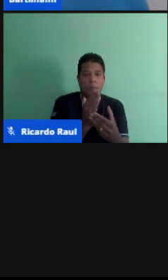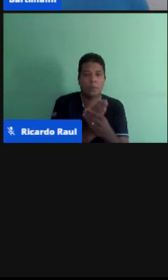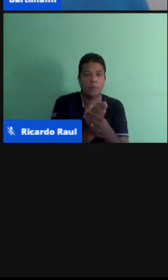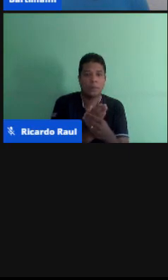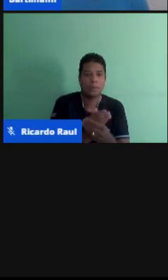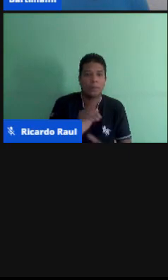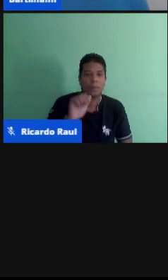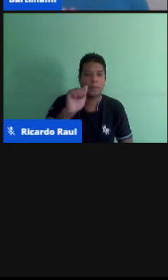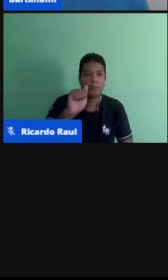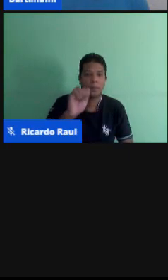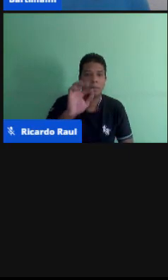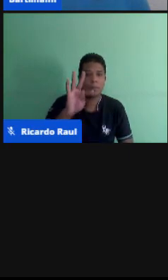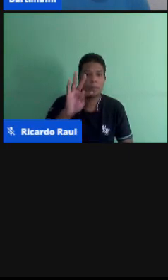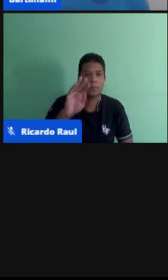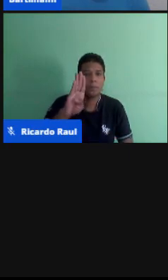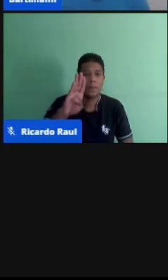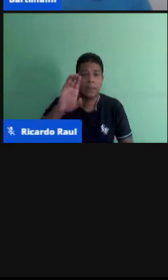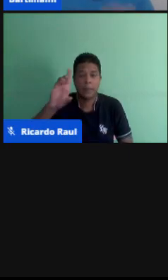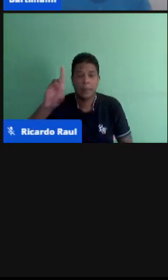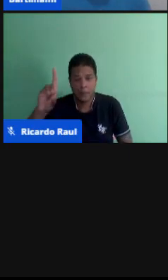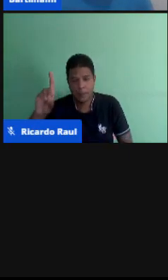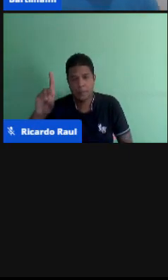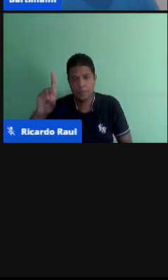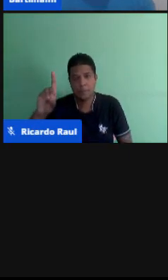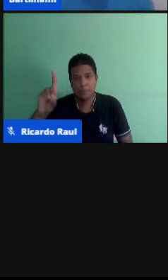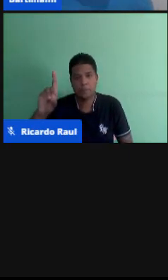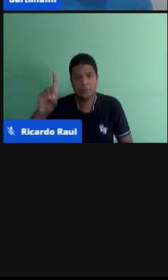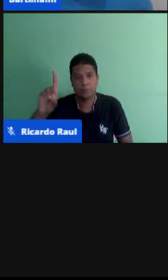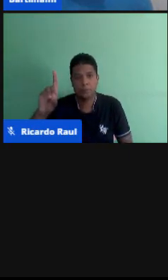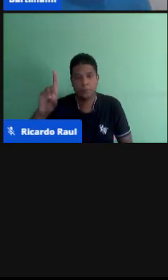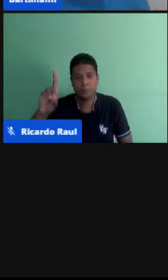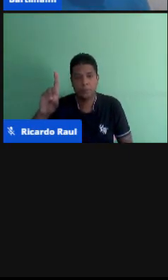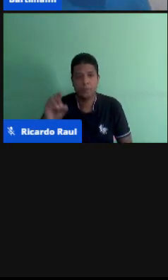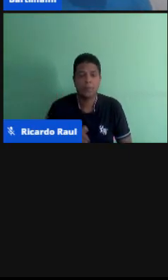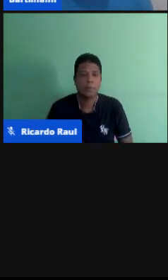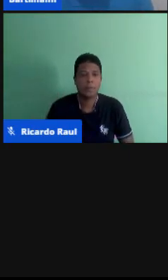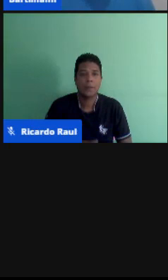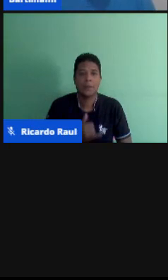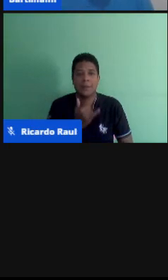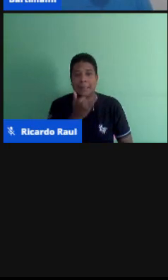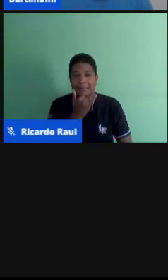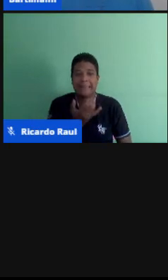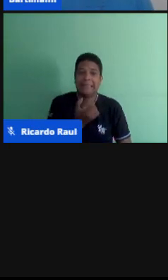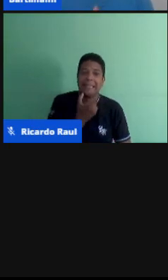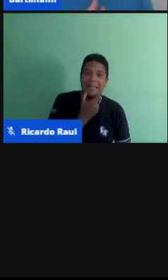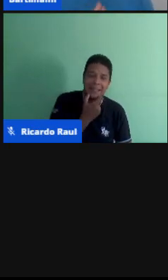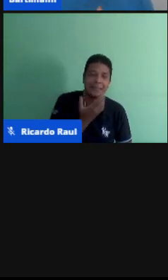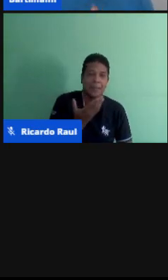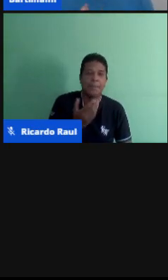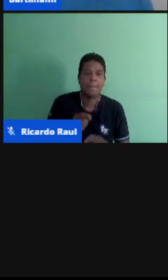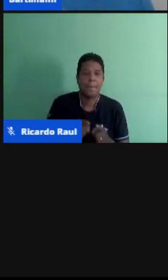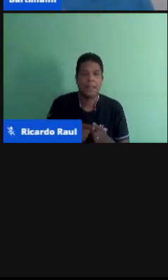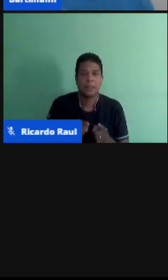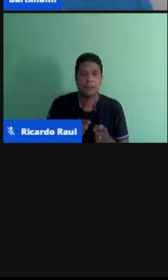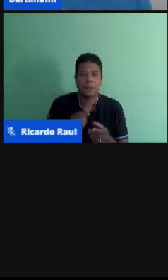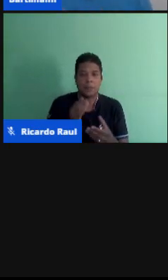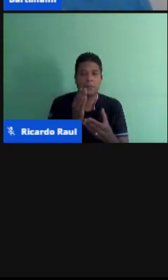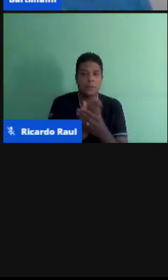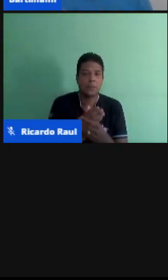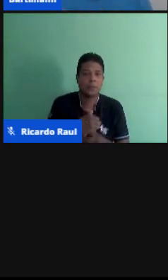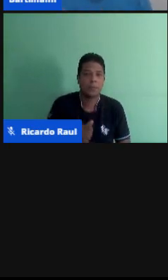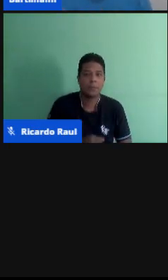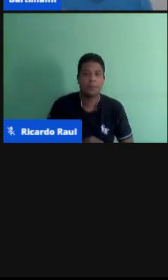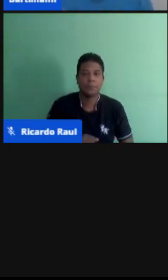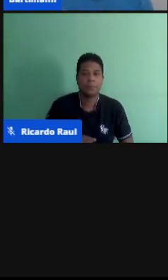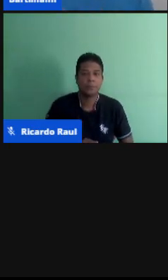ou Algorithm Theoretical Basing Document. Já peço desculpas pelo meu terrível inglês aí, mas esse documento de base